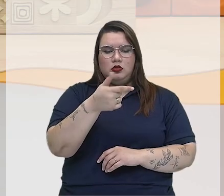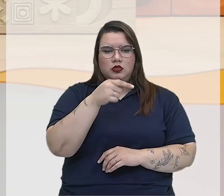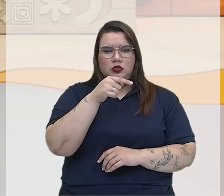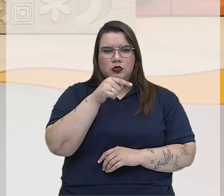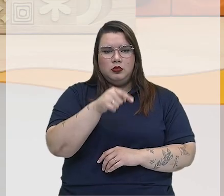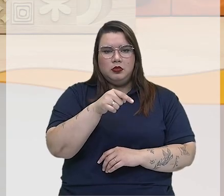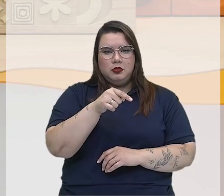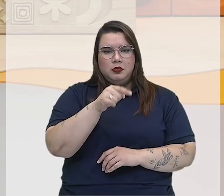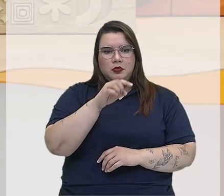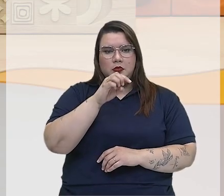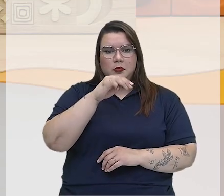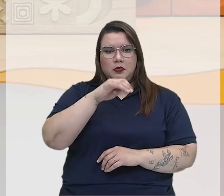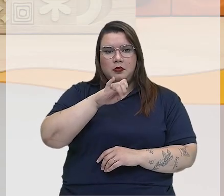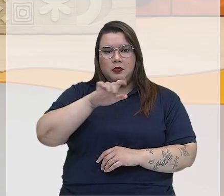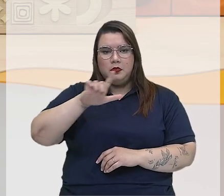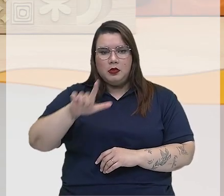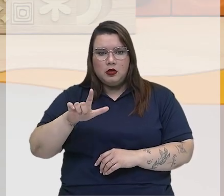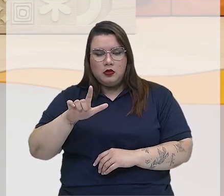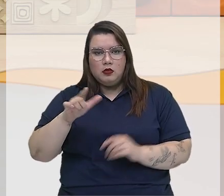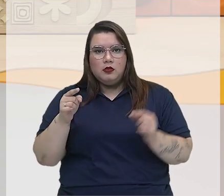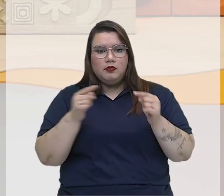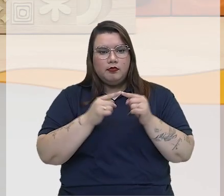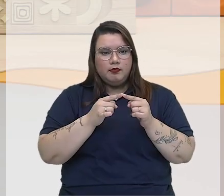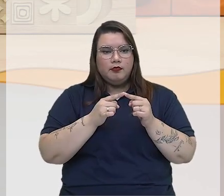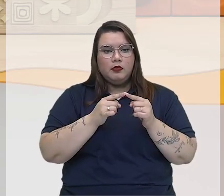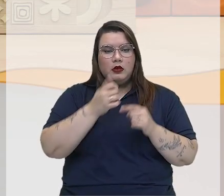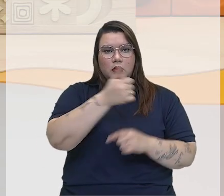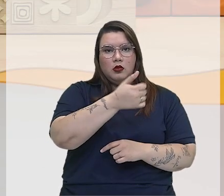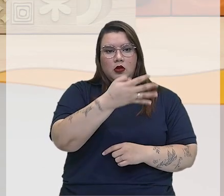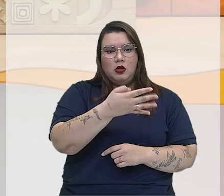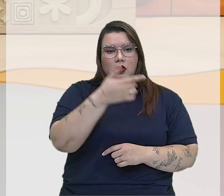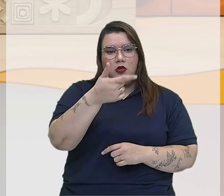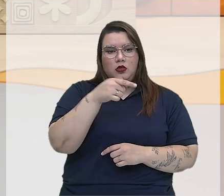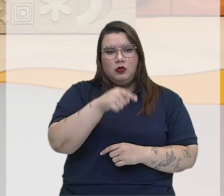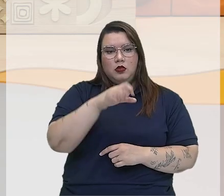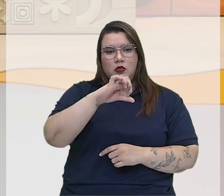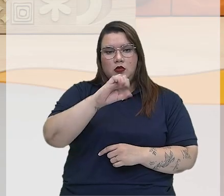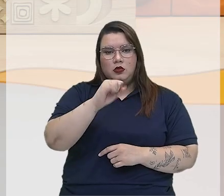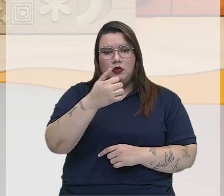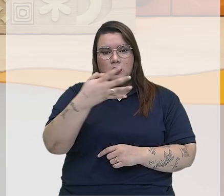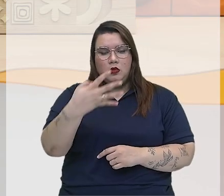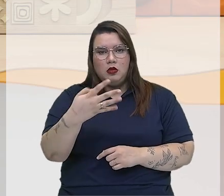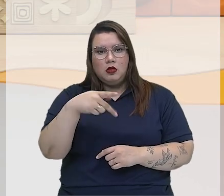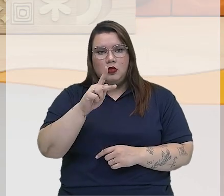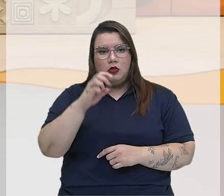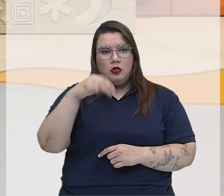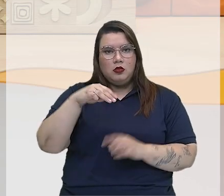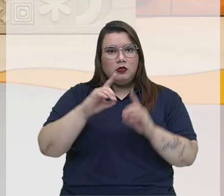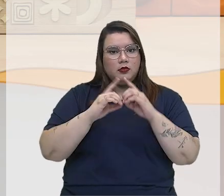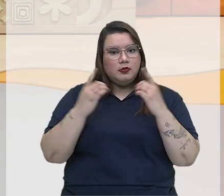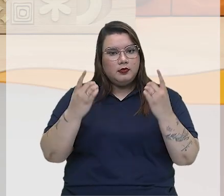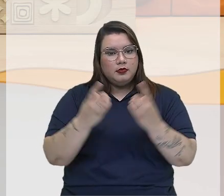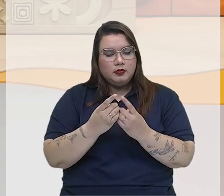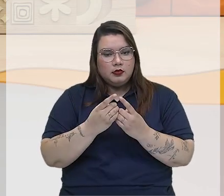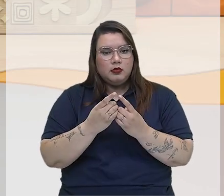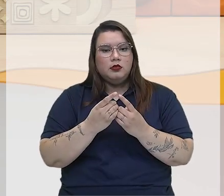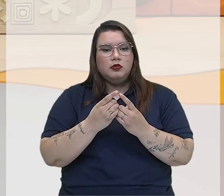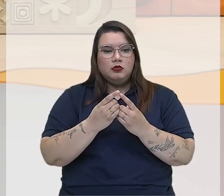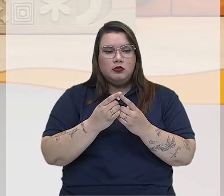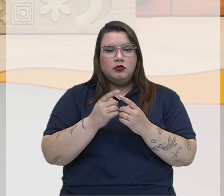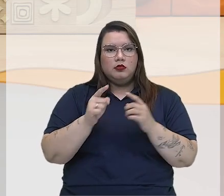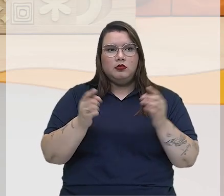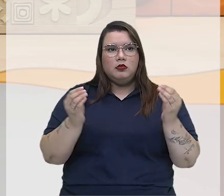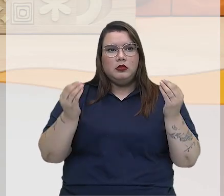149.984 quilômetros de diâmetro. É o maior planeta do sistema solar. Se a gente fosse pegar como uma